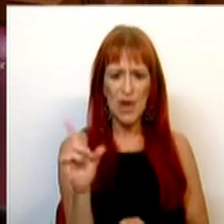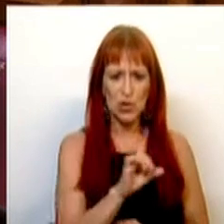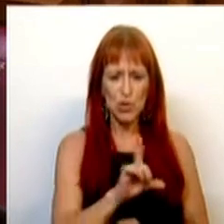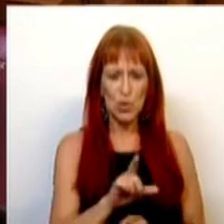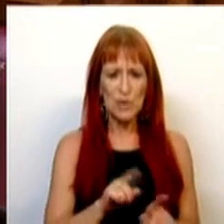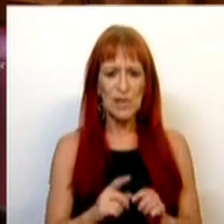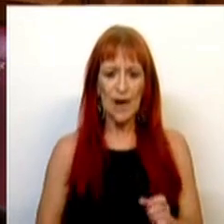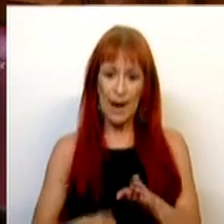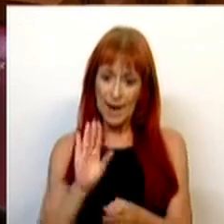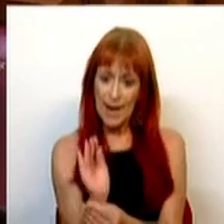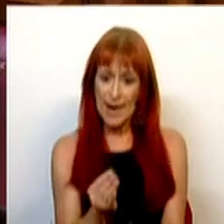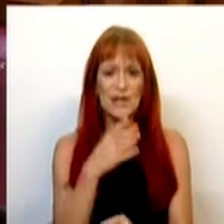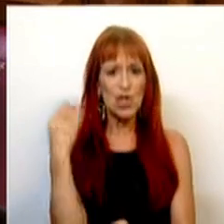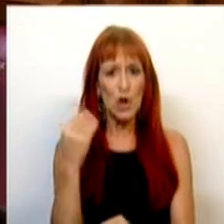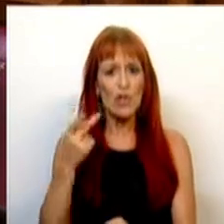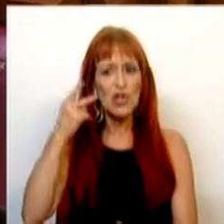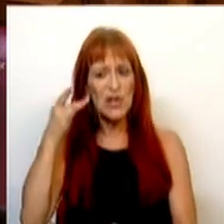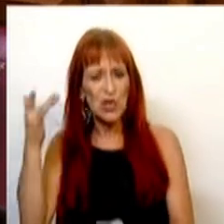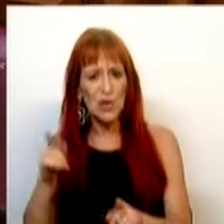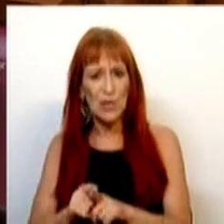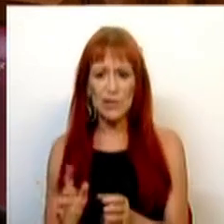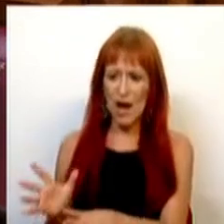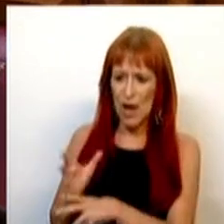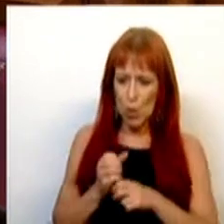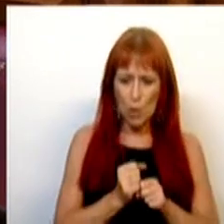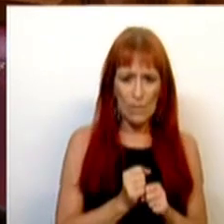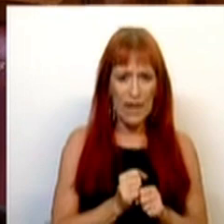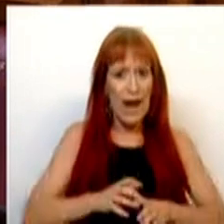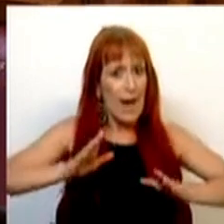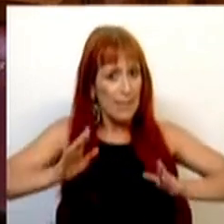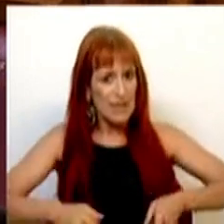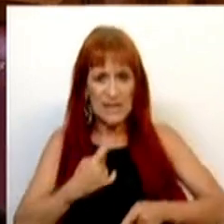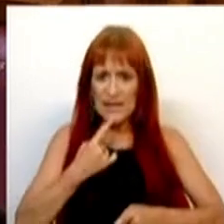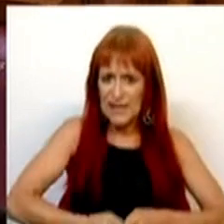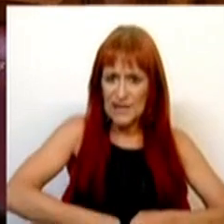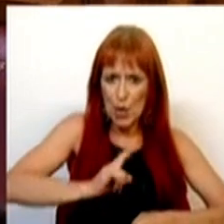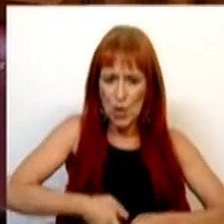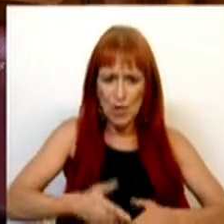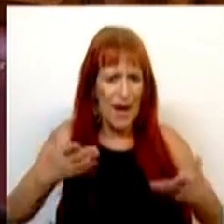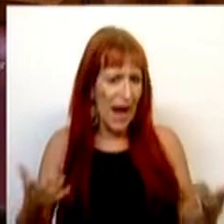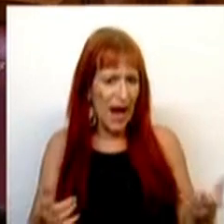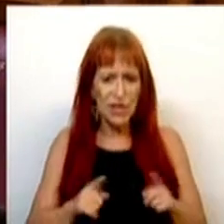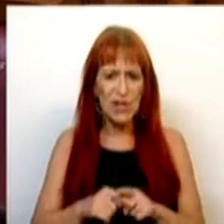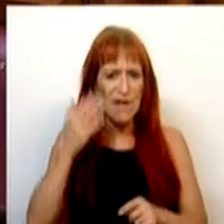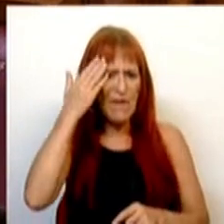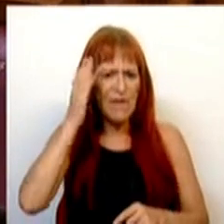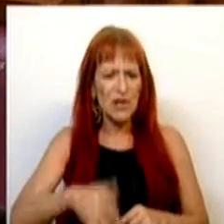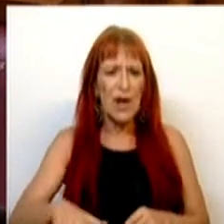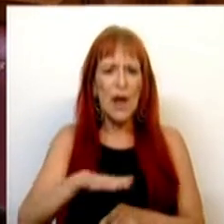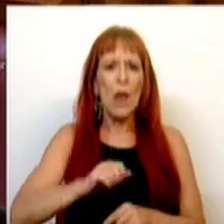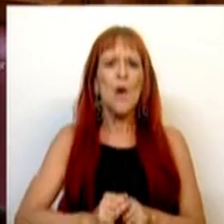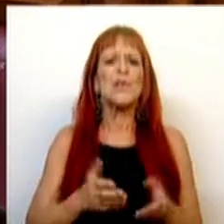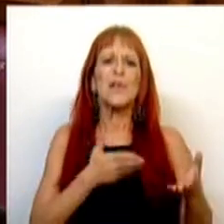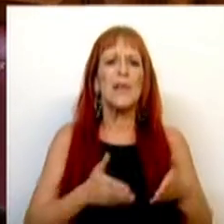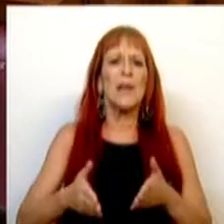para crianças e jovens estrangeiras em acolhimento, importa referir que estas estão previstas no âmbito